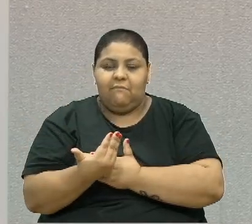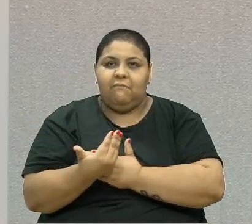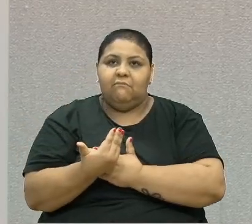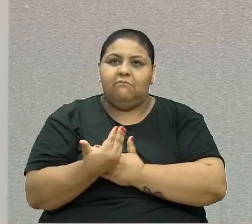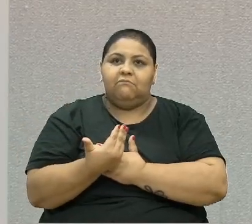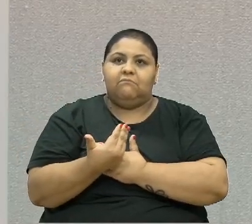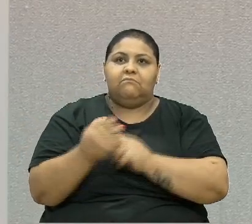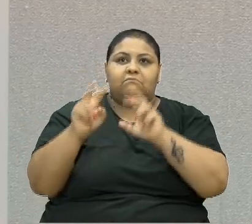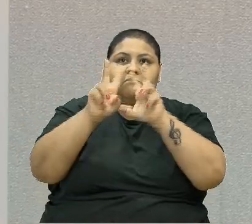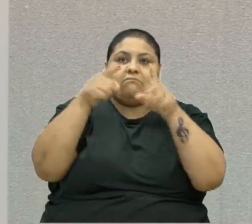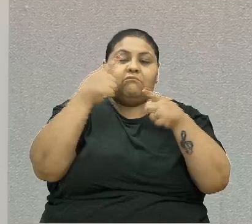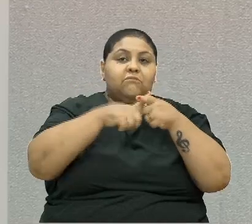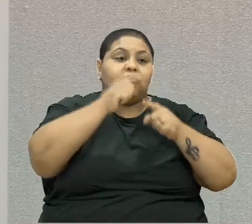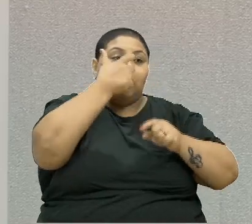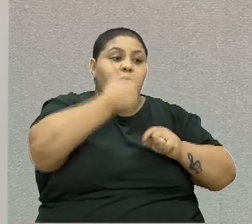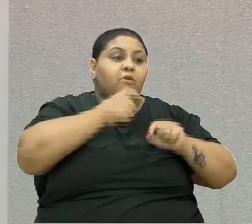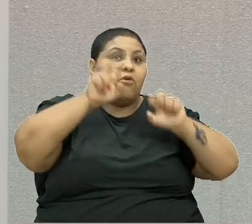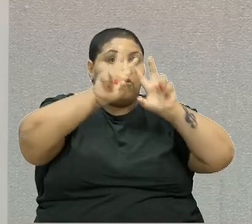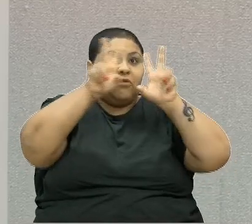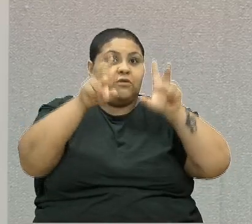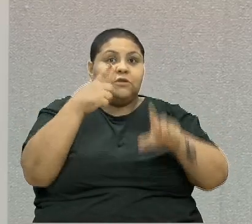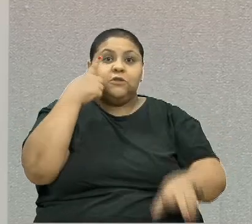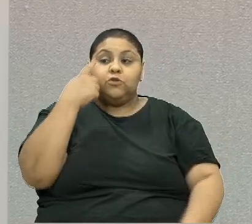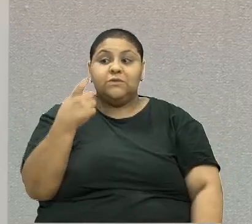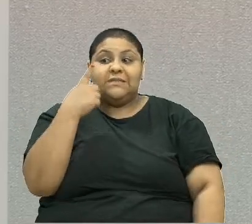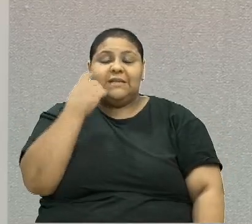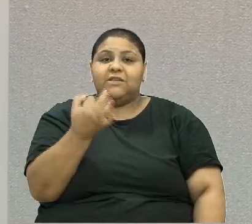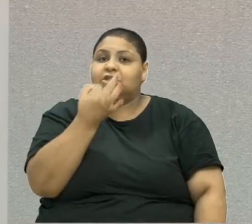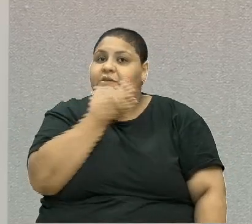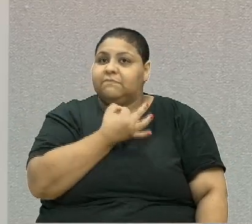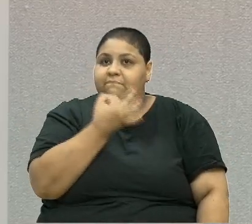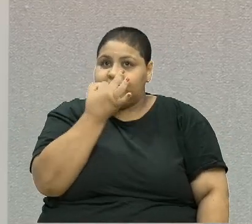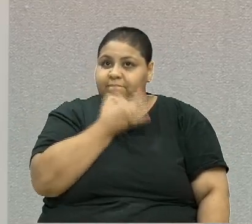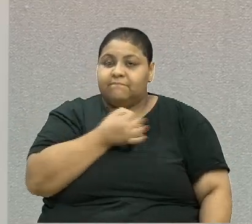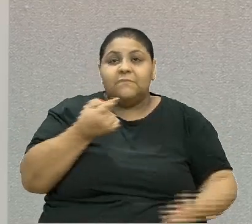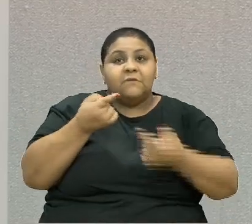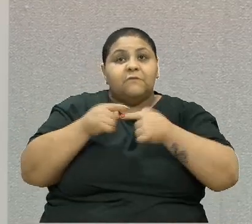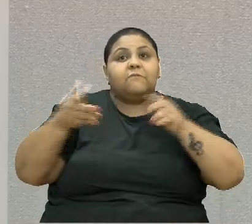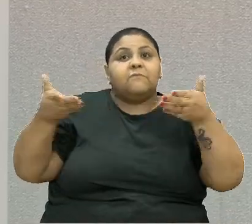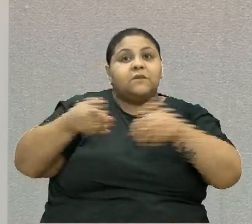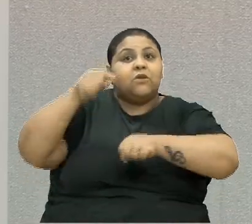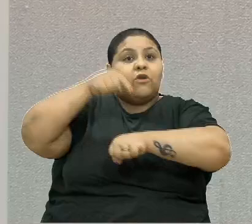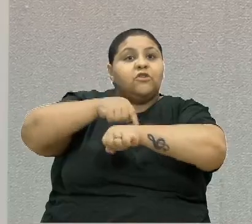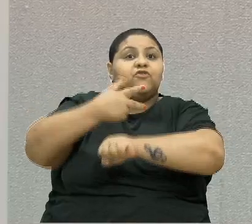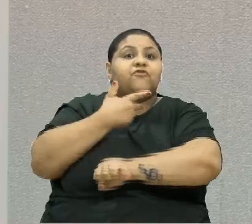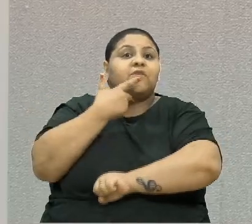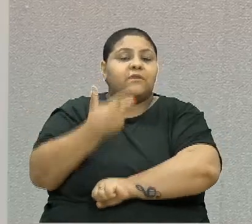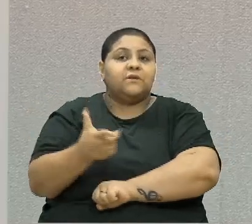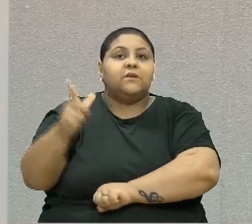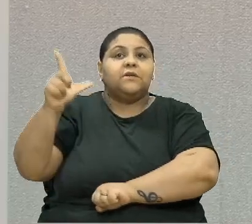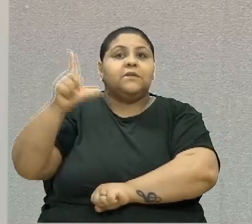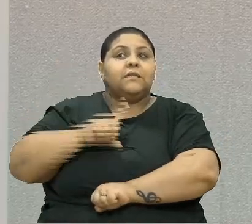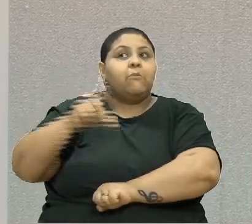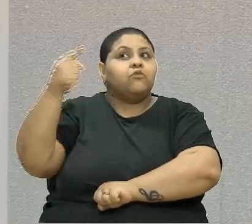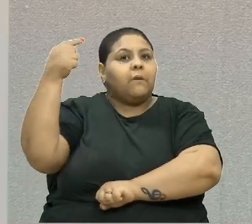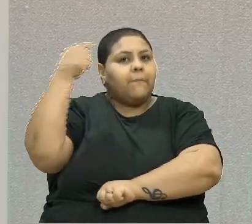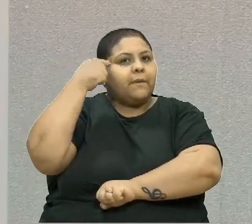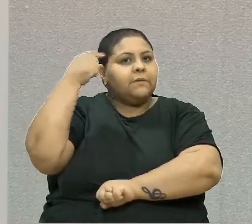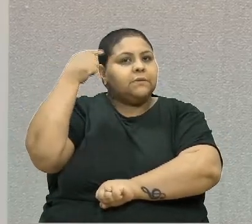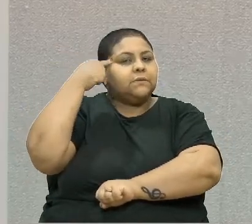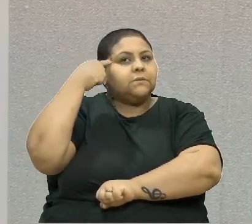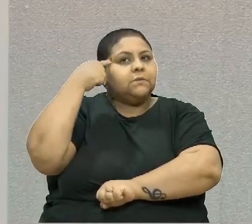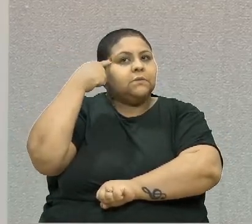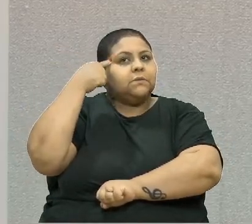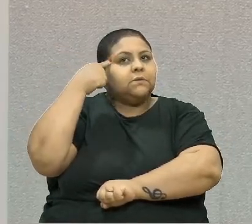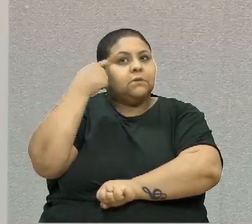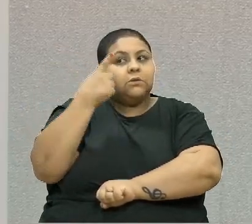o assunto porque eu acho que é um assunto de interesse de Caxias do Sul, mas agora é hora de se falar. Temos que rever, quando